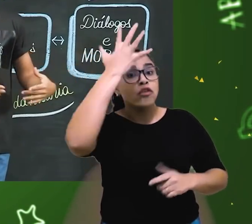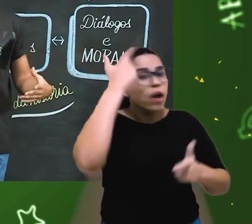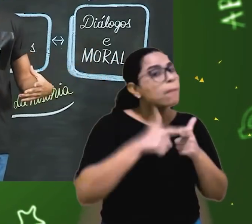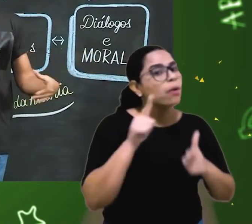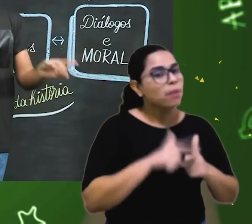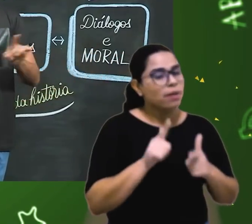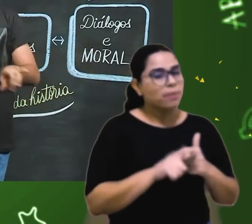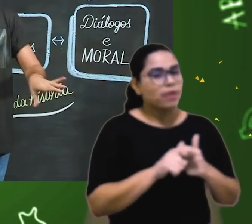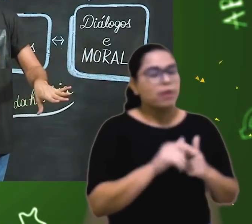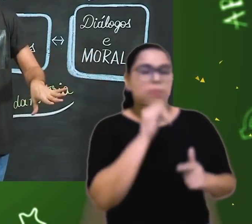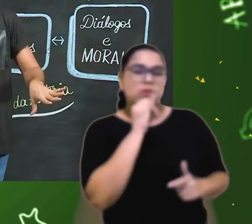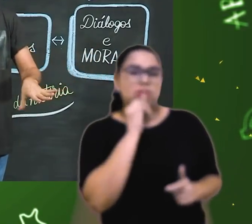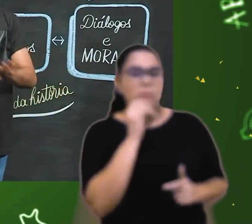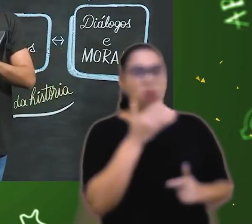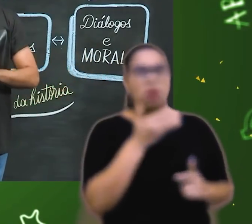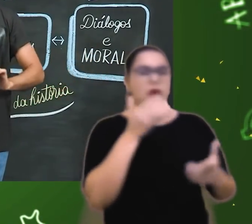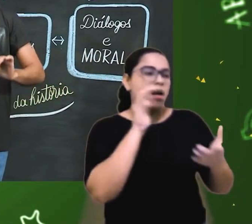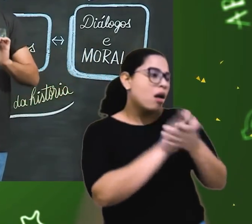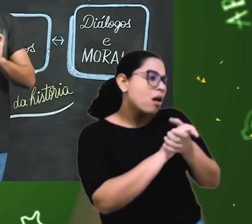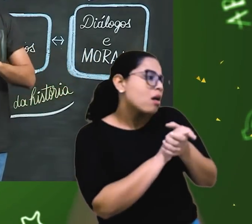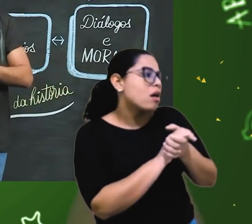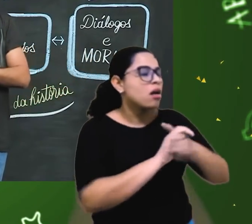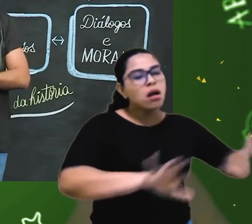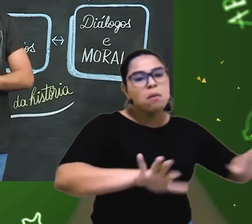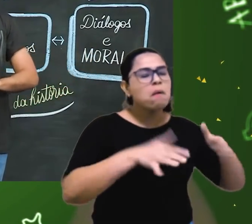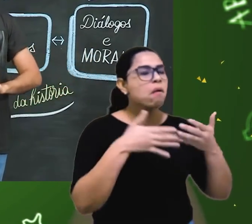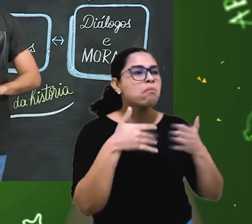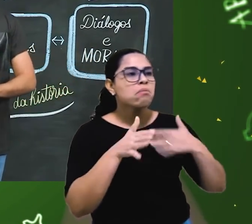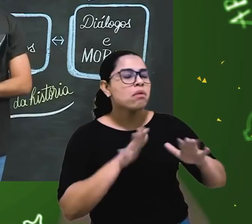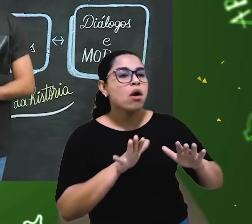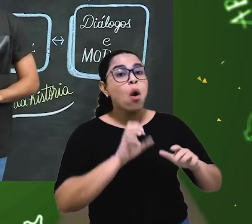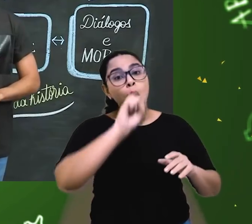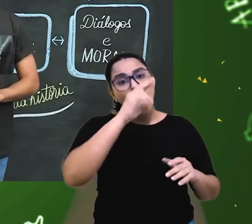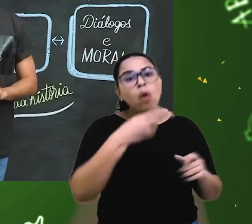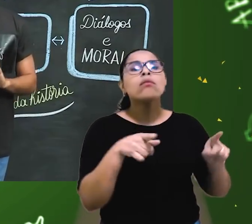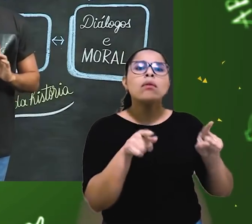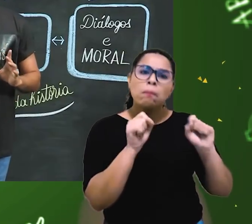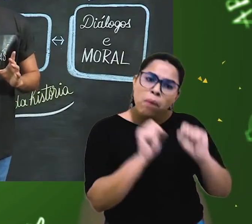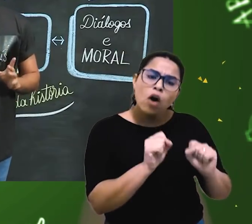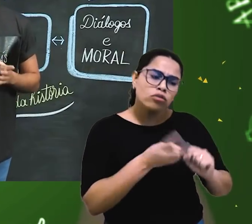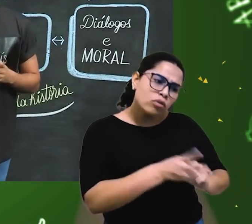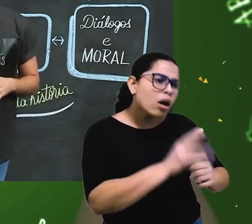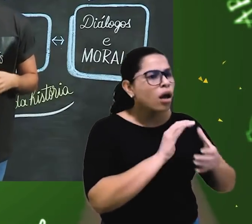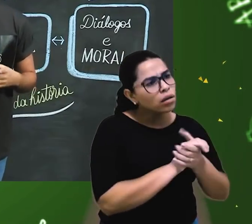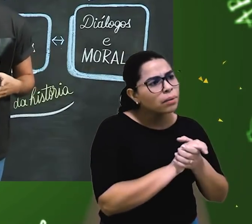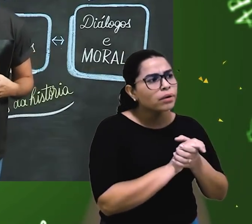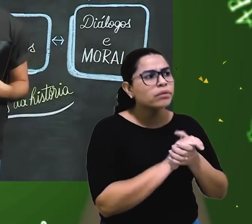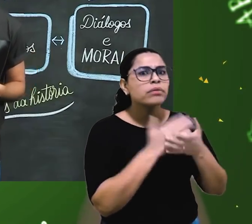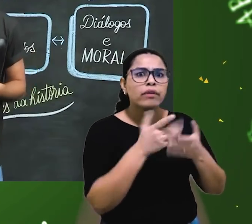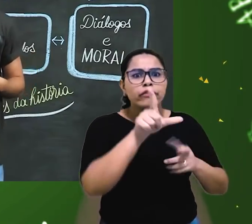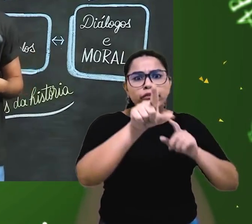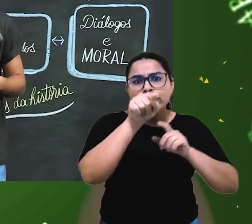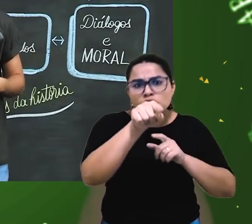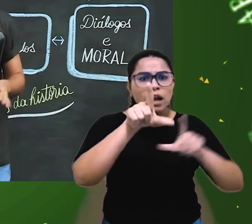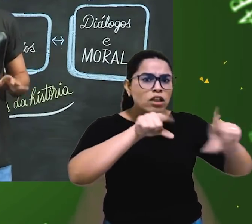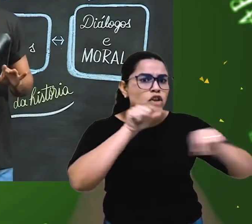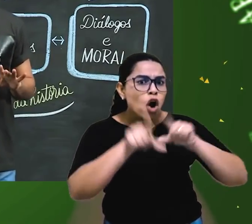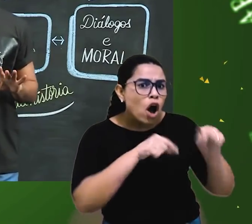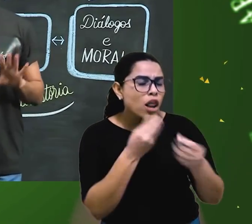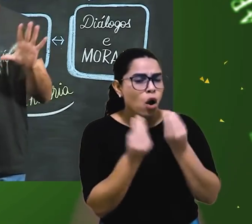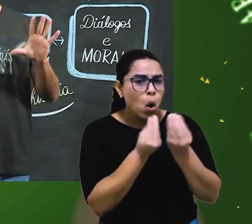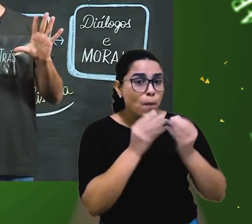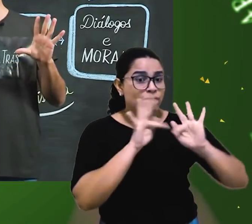o casamento, ou não. Os dois podem se entender e isso quebra a nossa expectativa. Tem autores que são muito felizes nessa